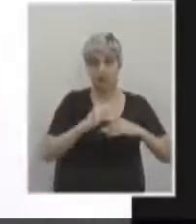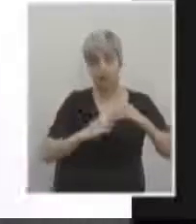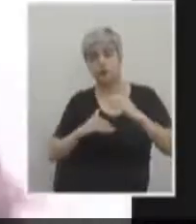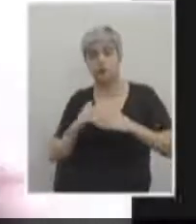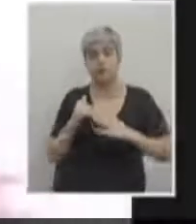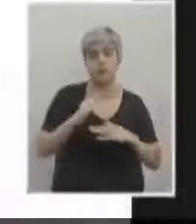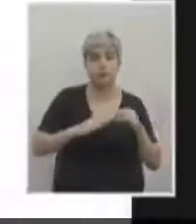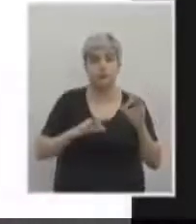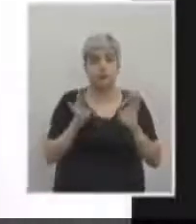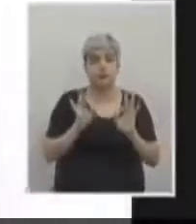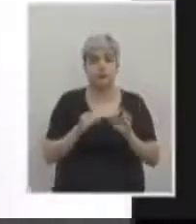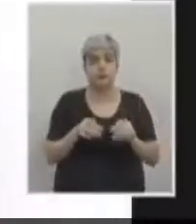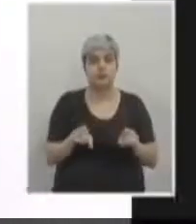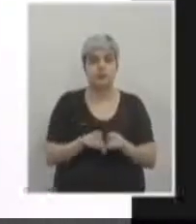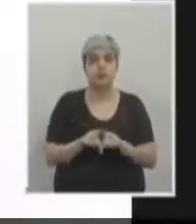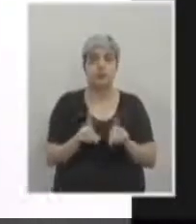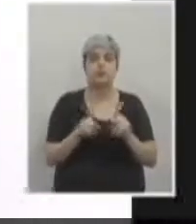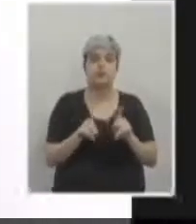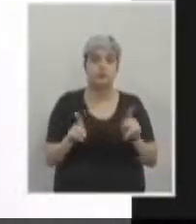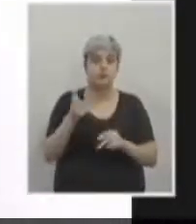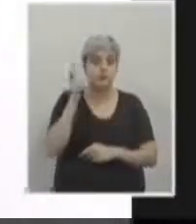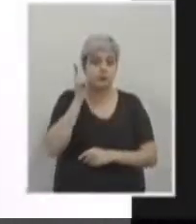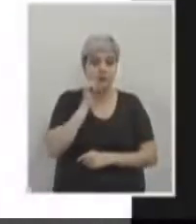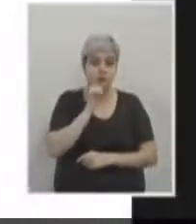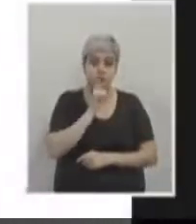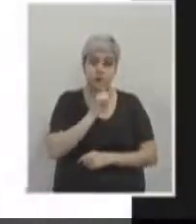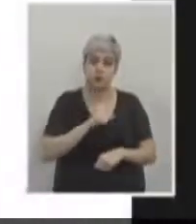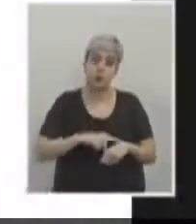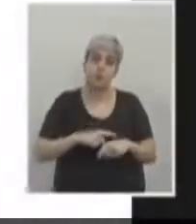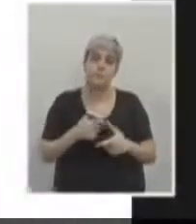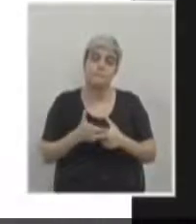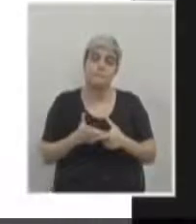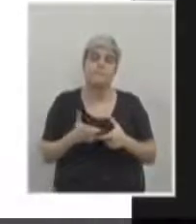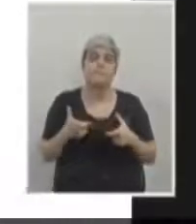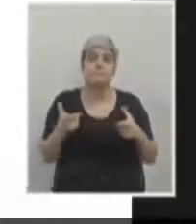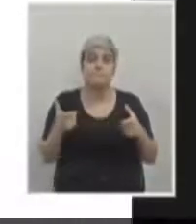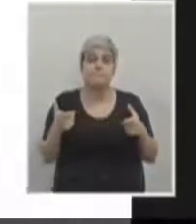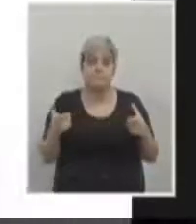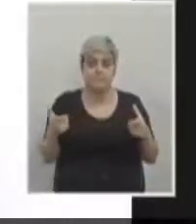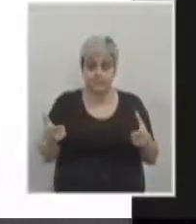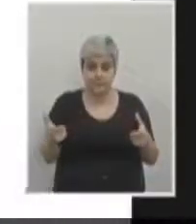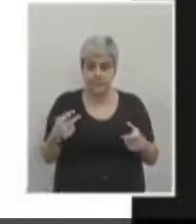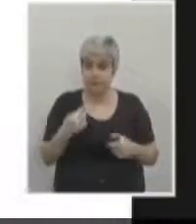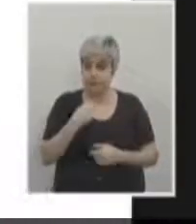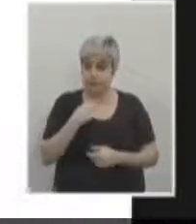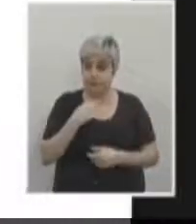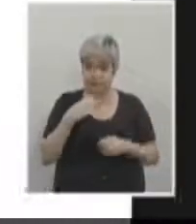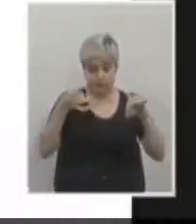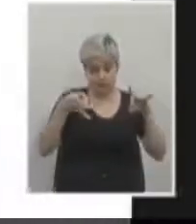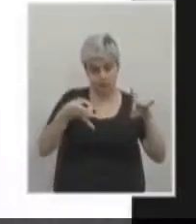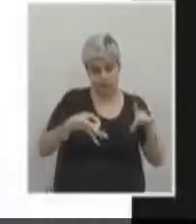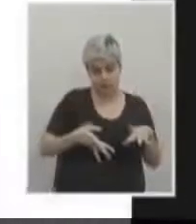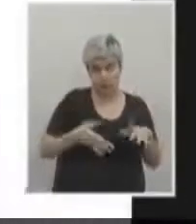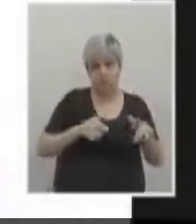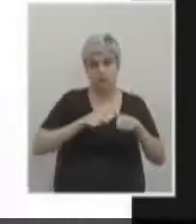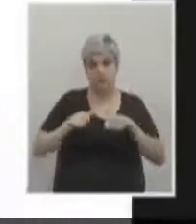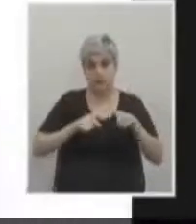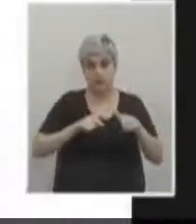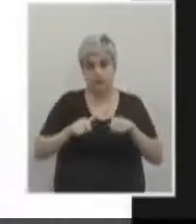o professor com extensão de carga horária, tá? Opcional, ele não deixa o cargo dele e trabalha